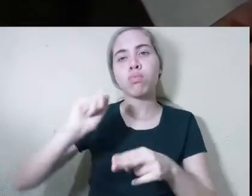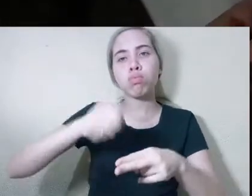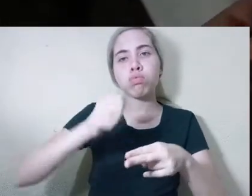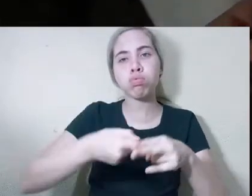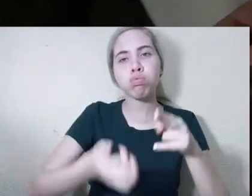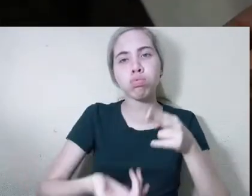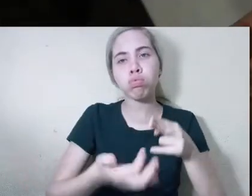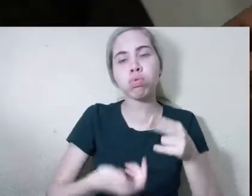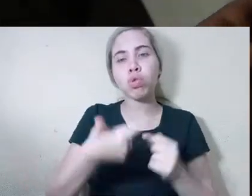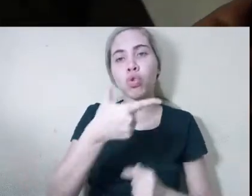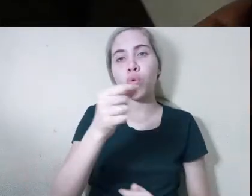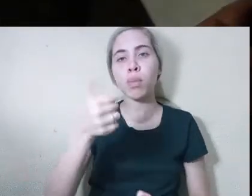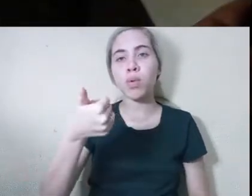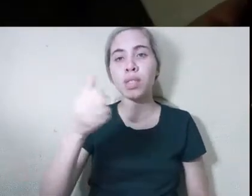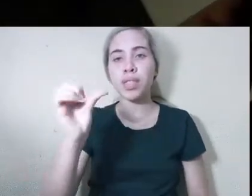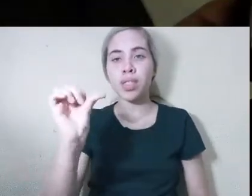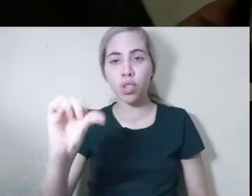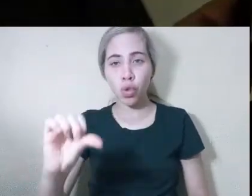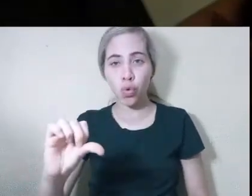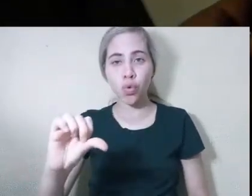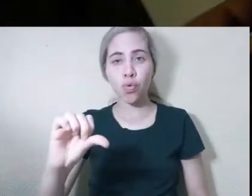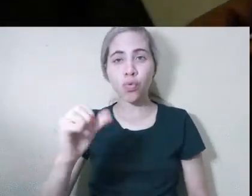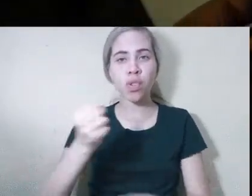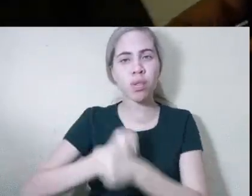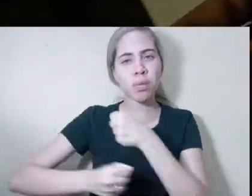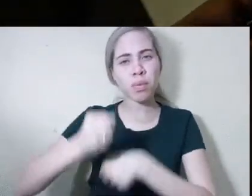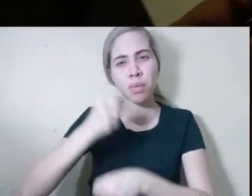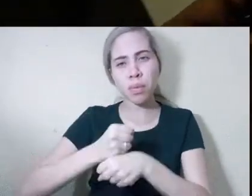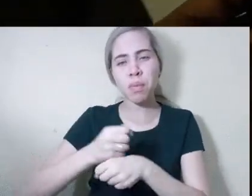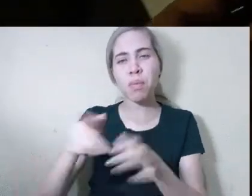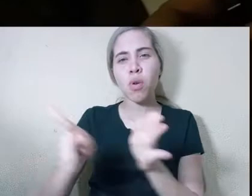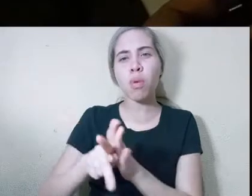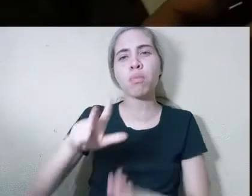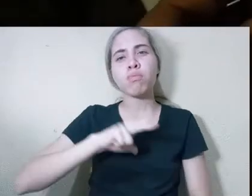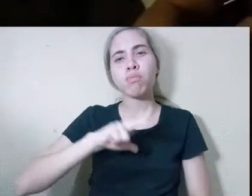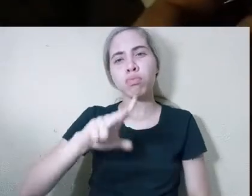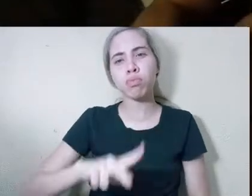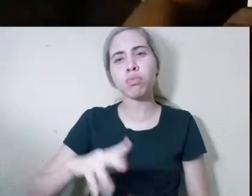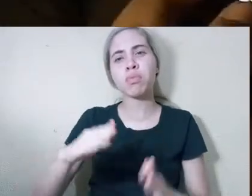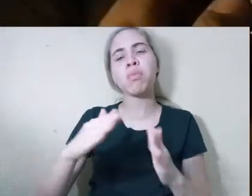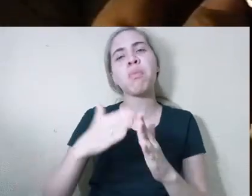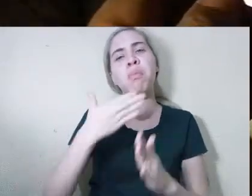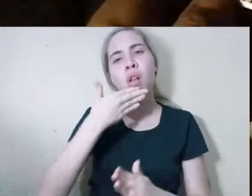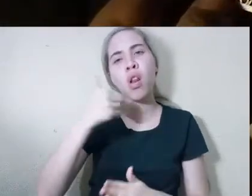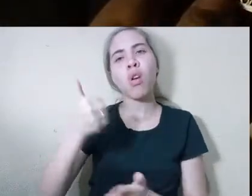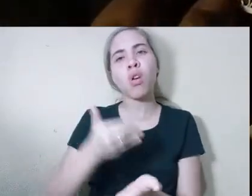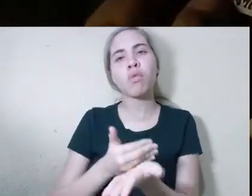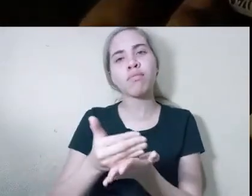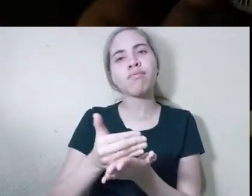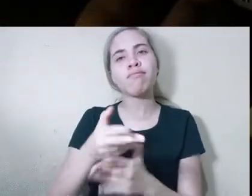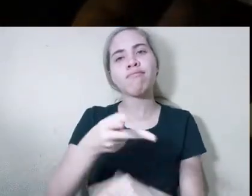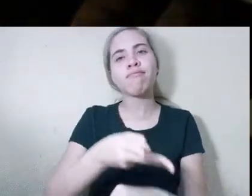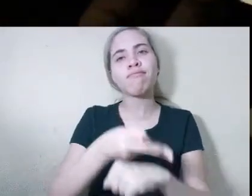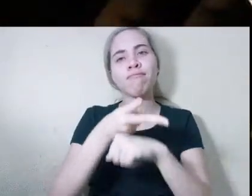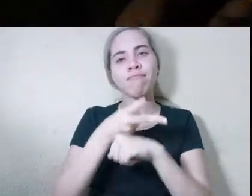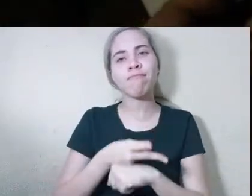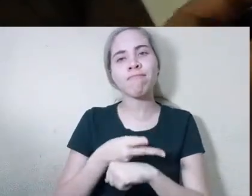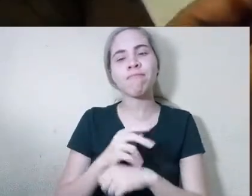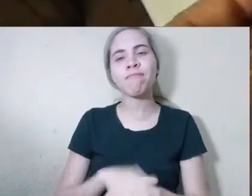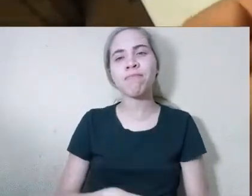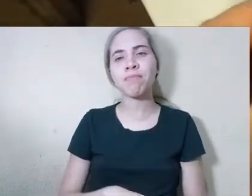de 2019, do ano passado, né? Lá na Casa Portuguesa, ele ganhou como melhor iniciante.